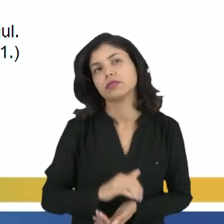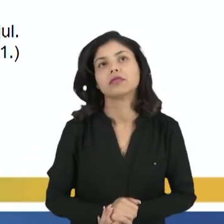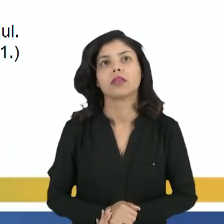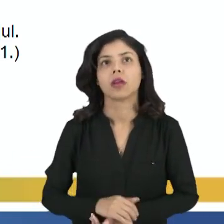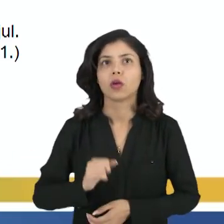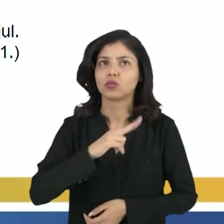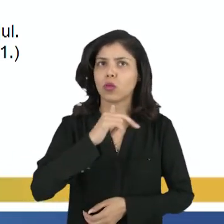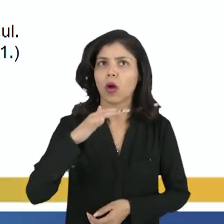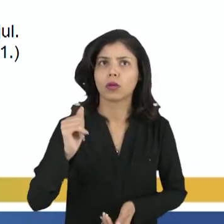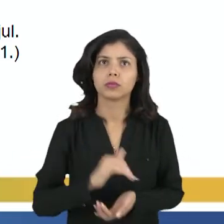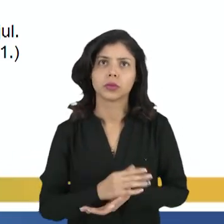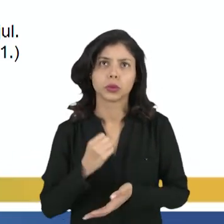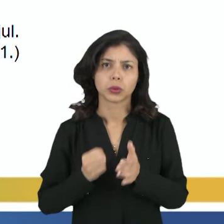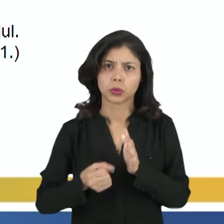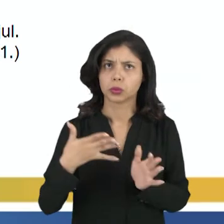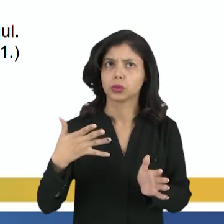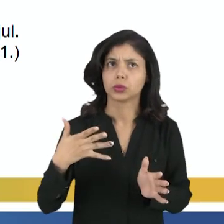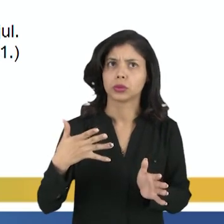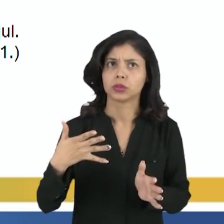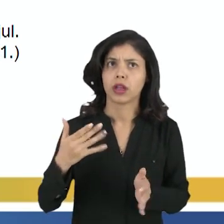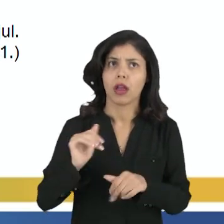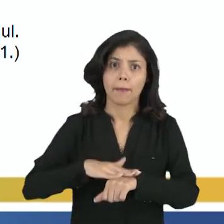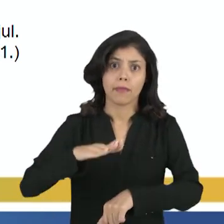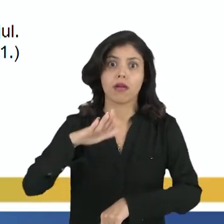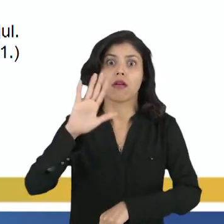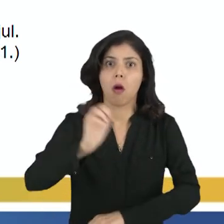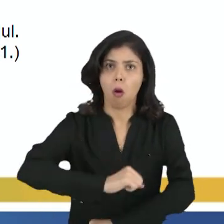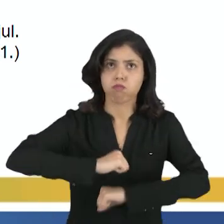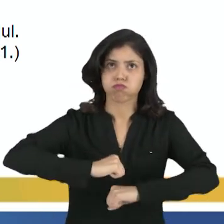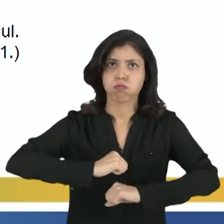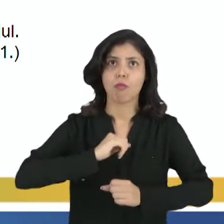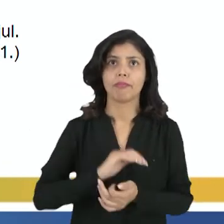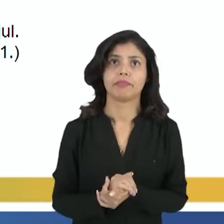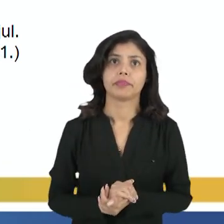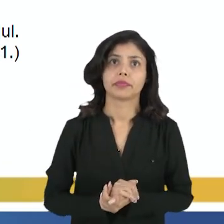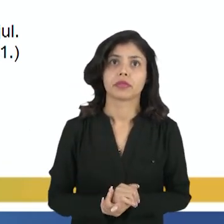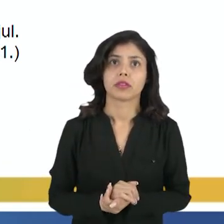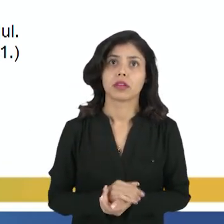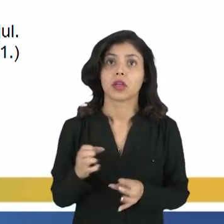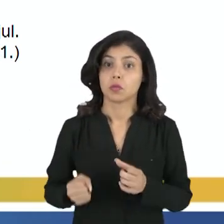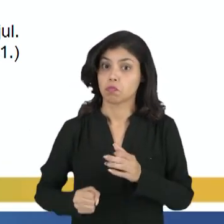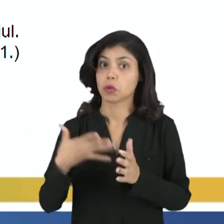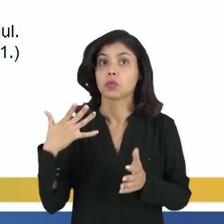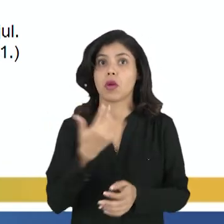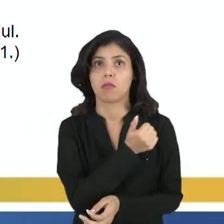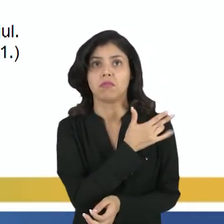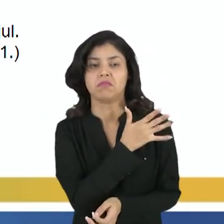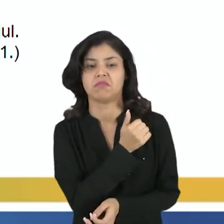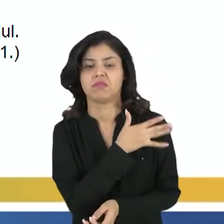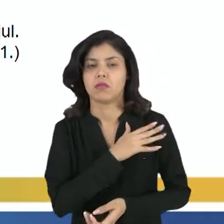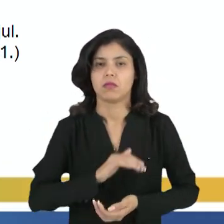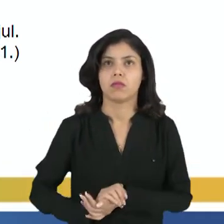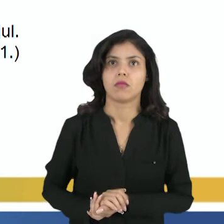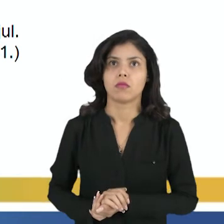fumante. Nunca houve tanta gente acima do peso, nem tanto preconceito contra